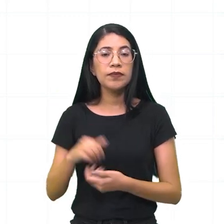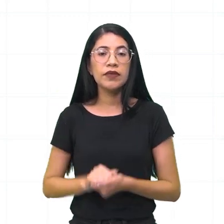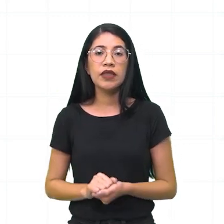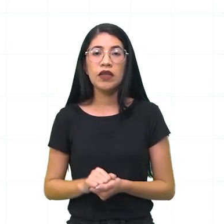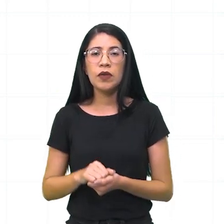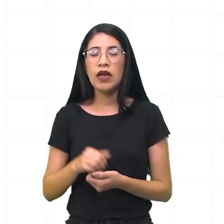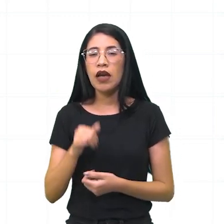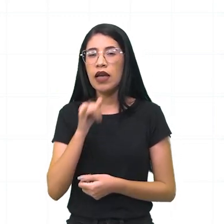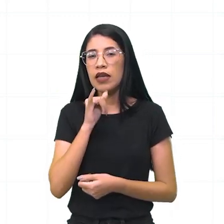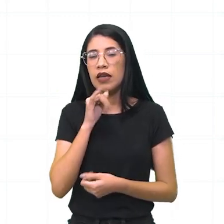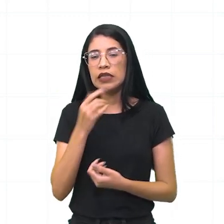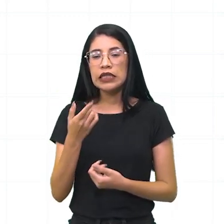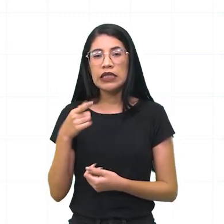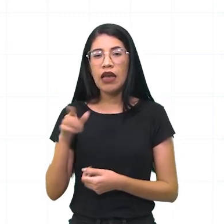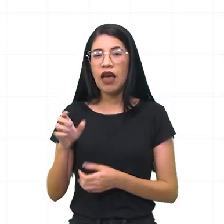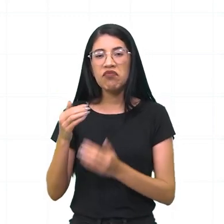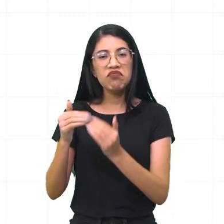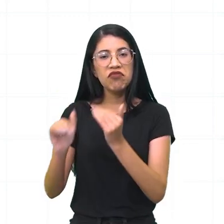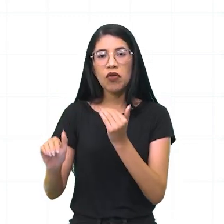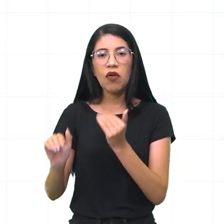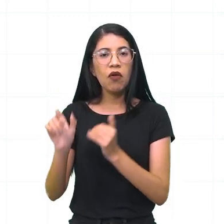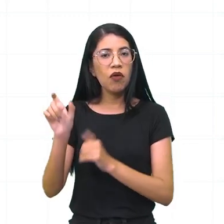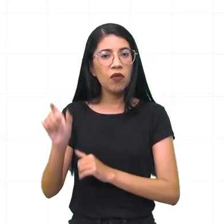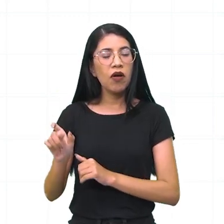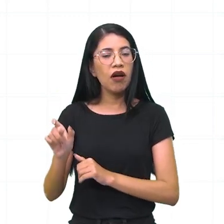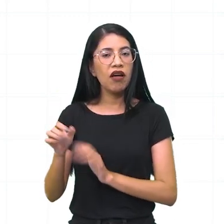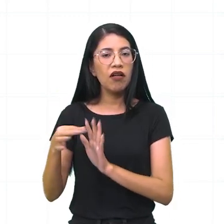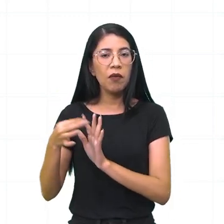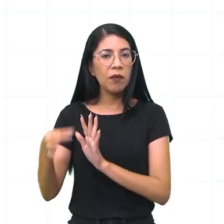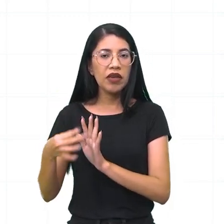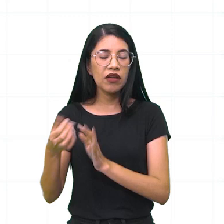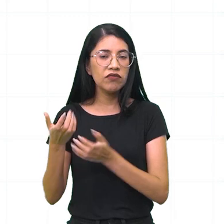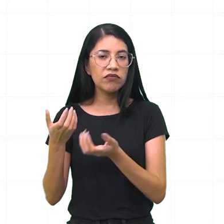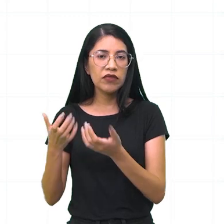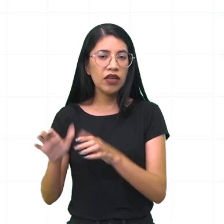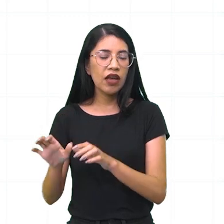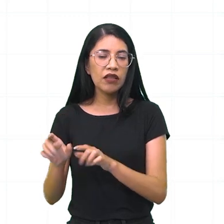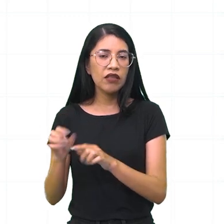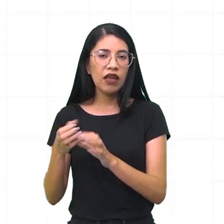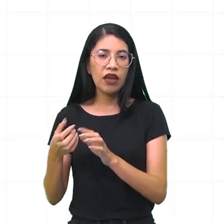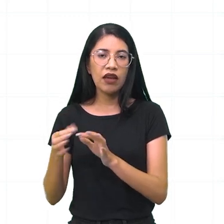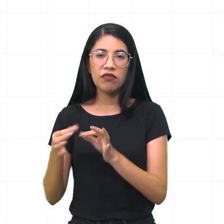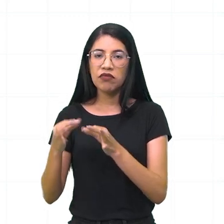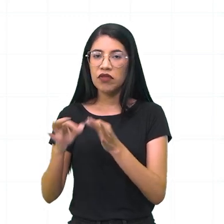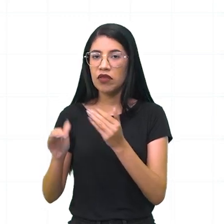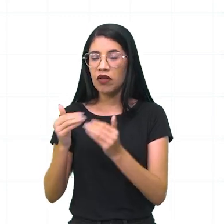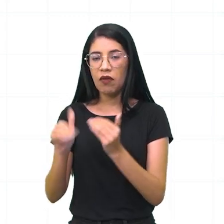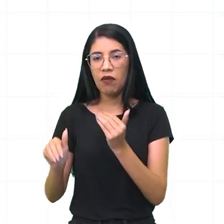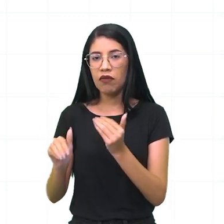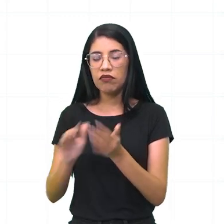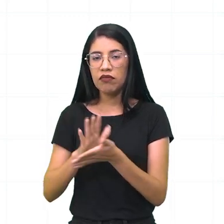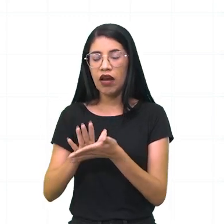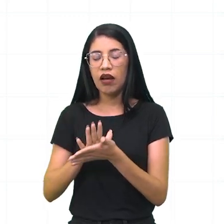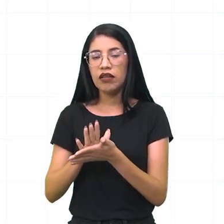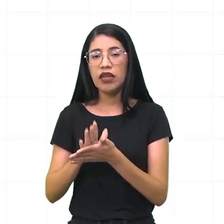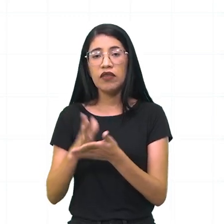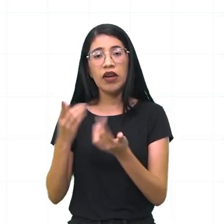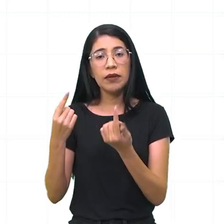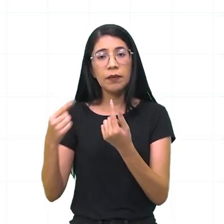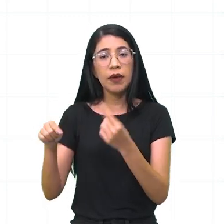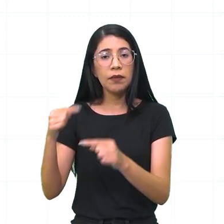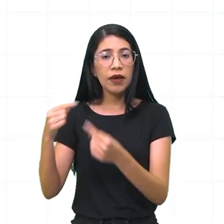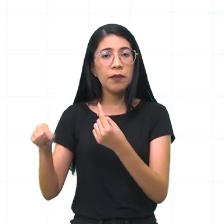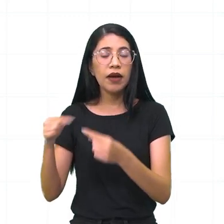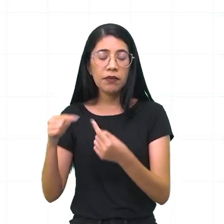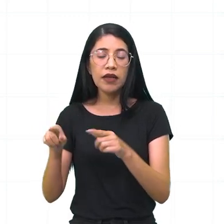se contestação, de repente você vai negar, você vai refutar ali, né, a ideia do outro. E vai rebatê-lo com